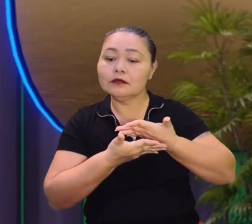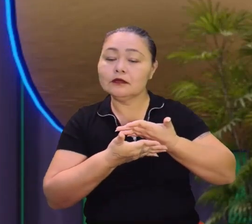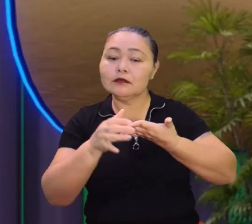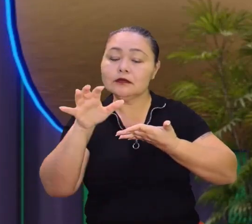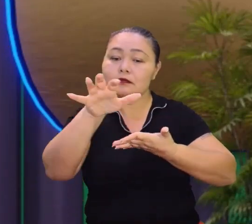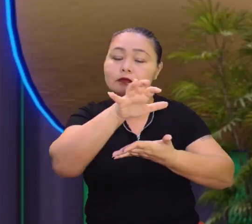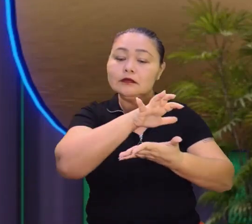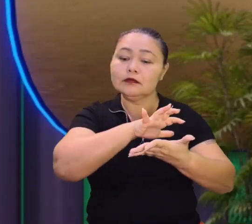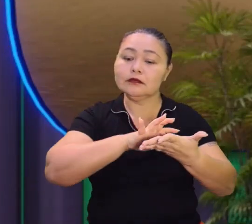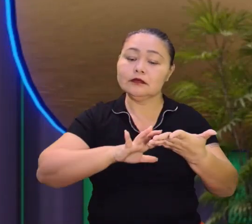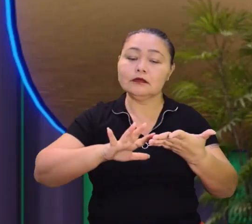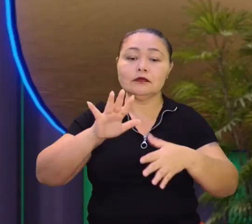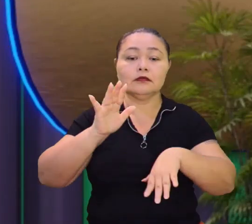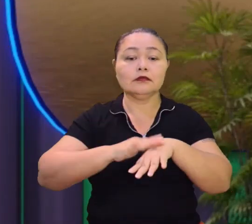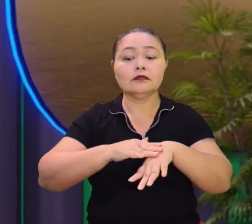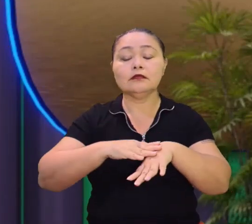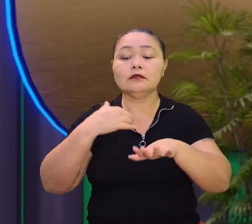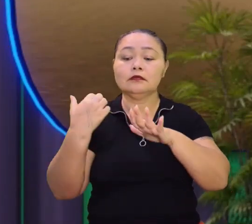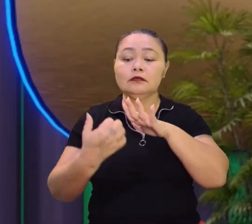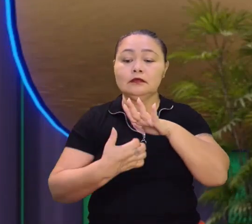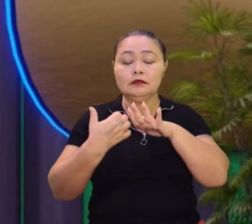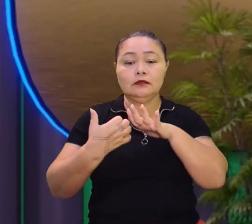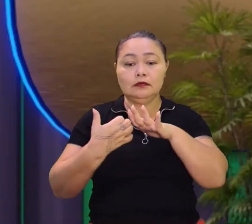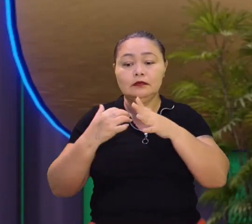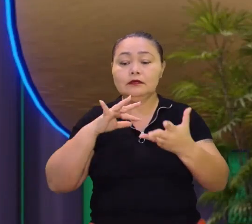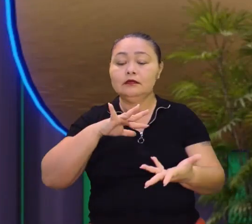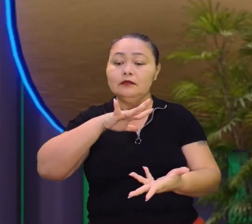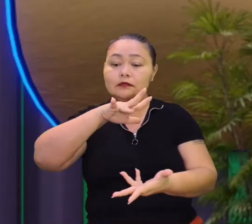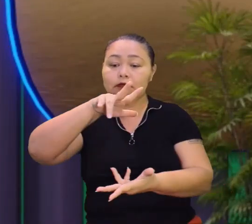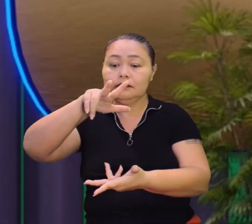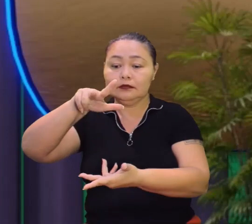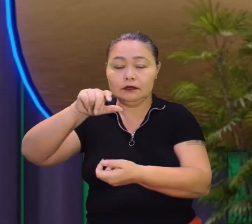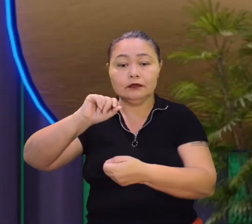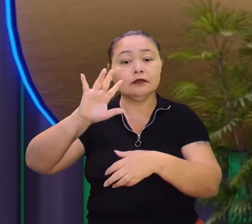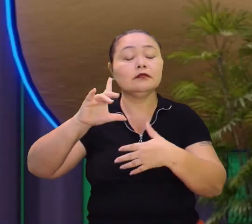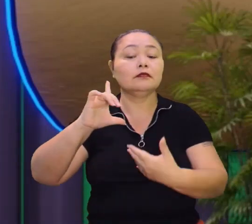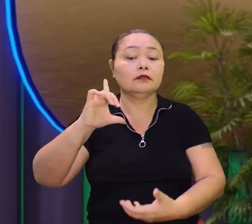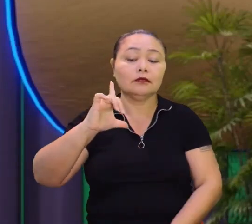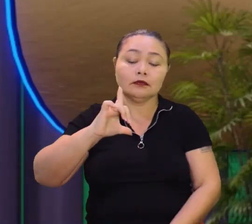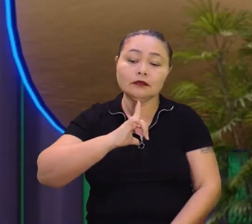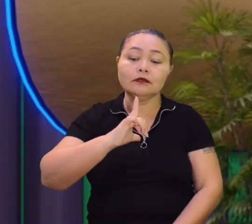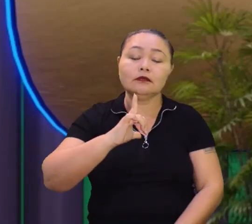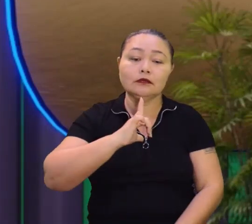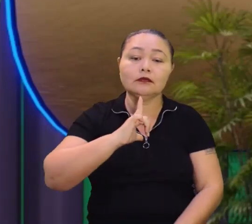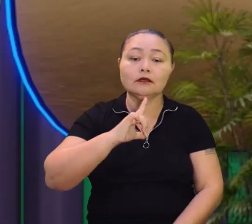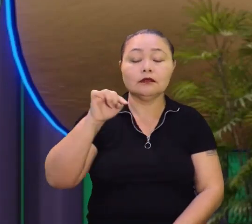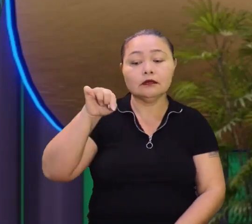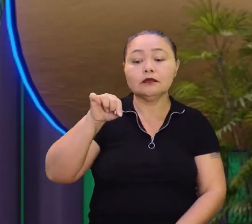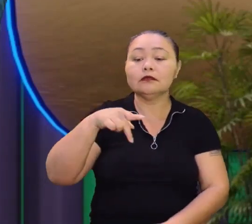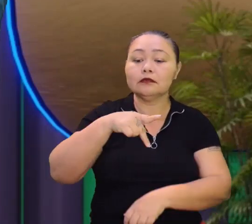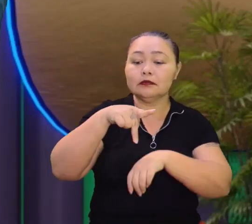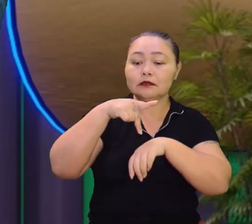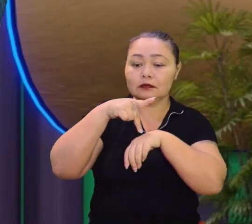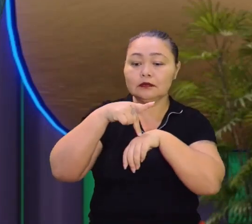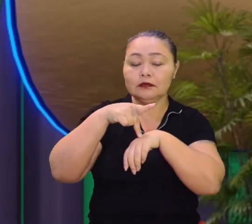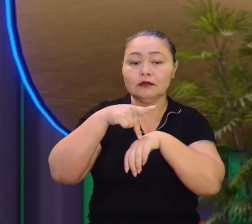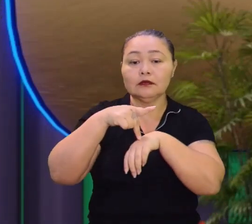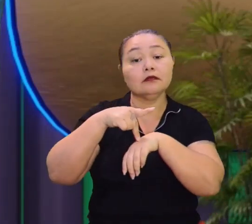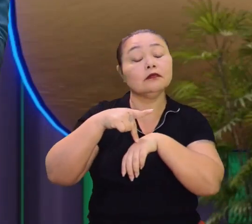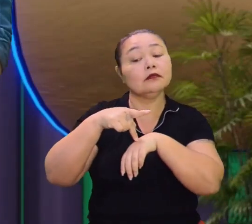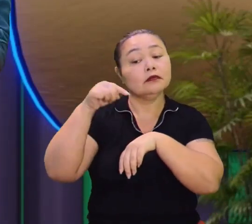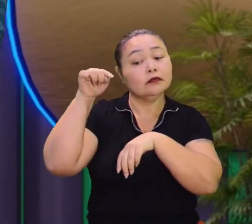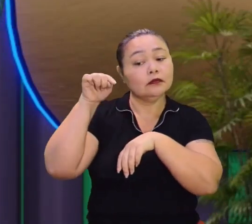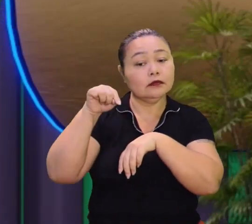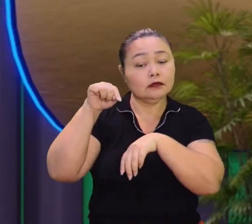das regiões mais industrializadas do mundo. Isso. Vai cair justamente em cima desses países. Muito e bem.